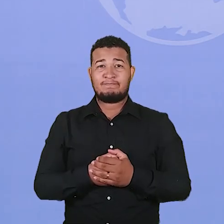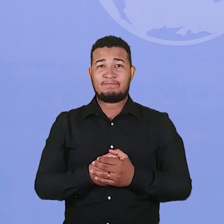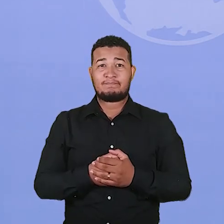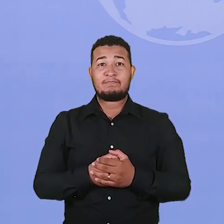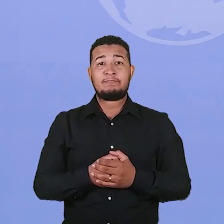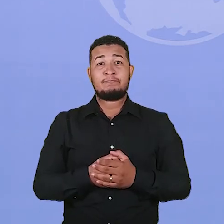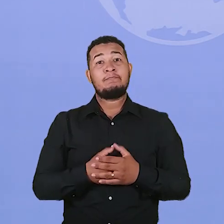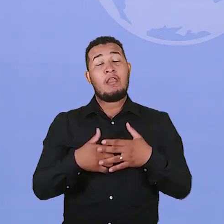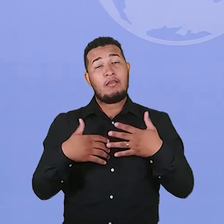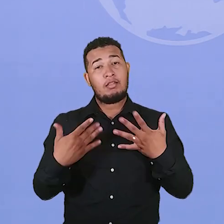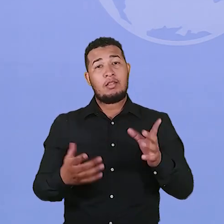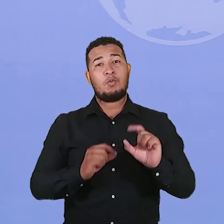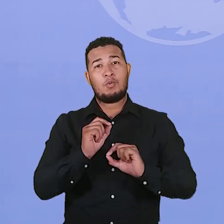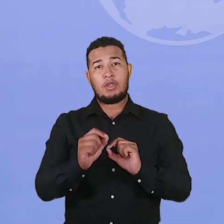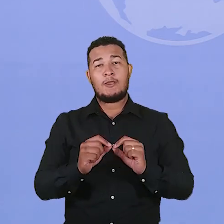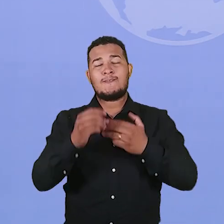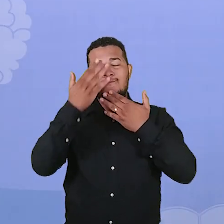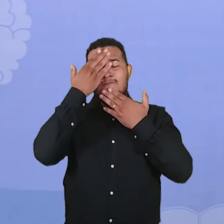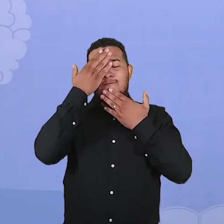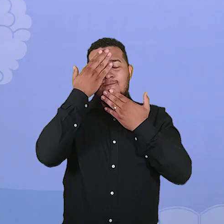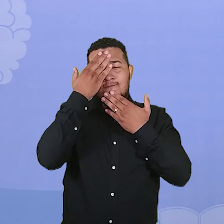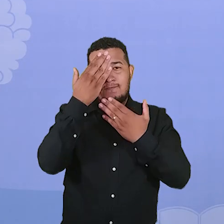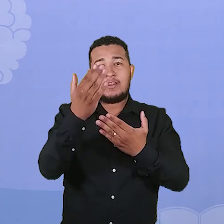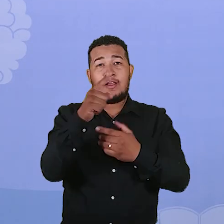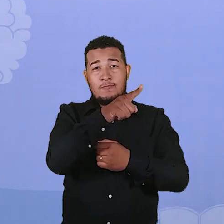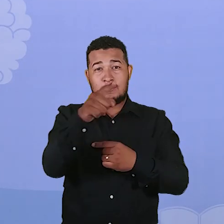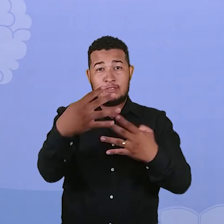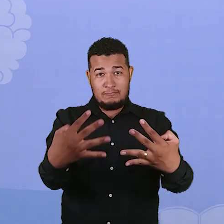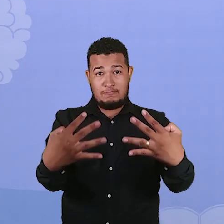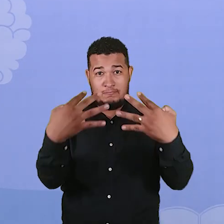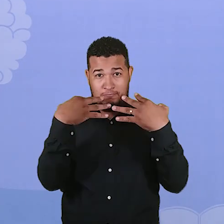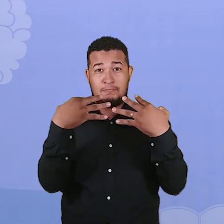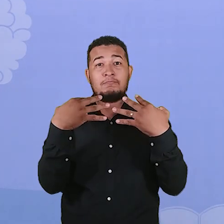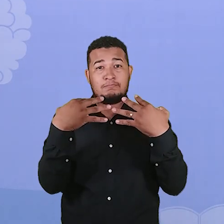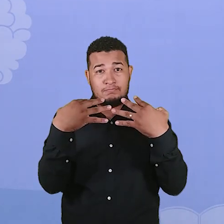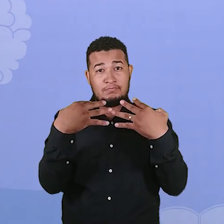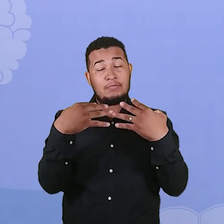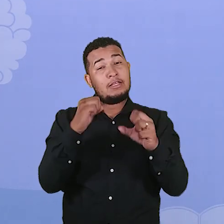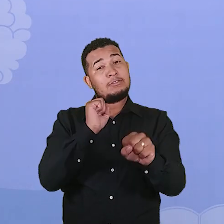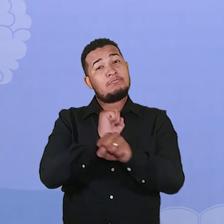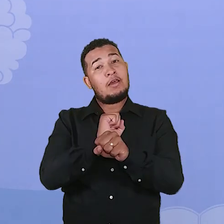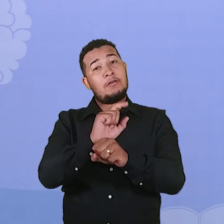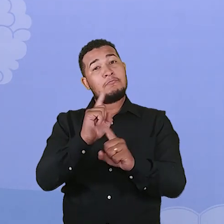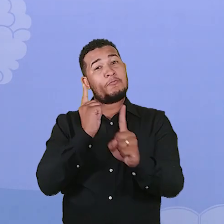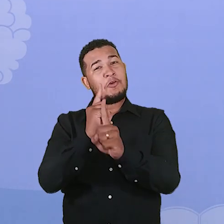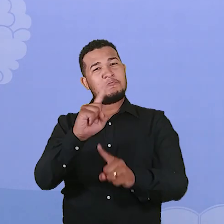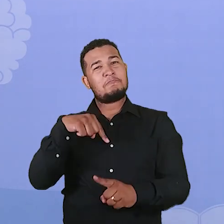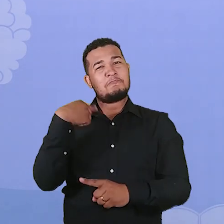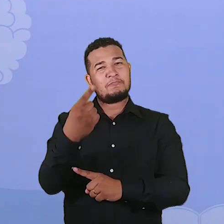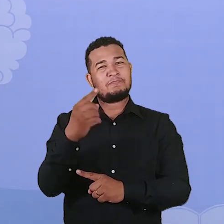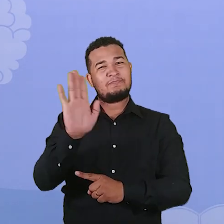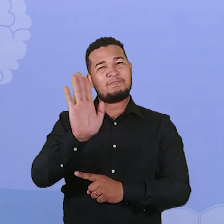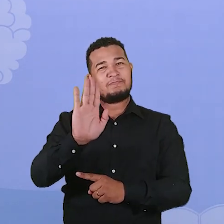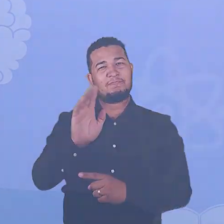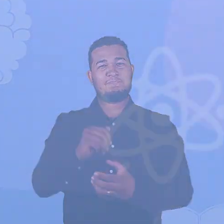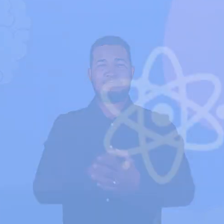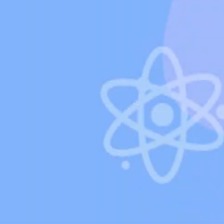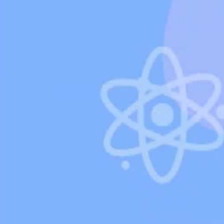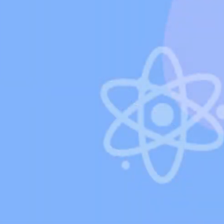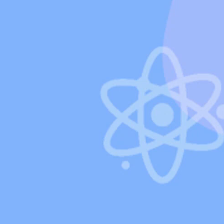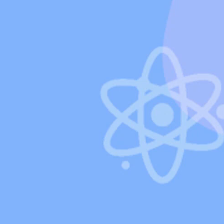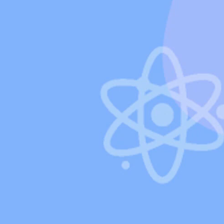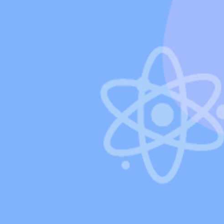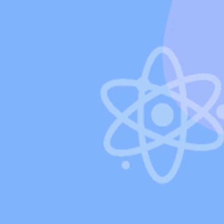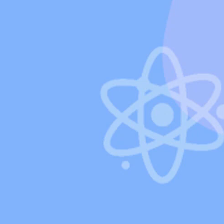perto porque é hoje tá então muito obrigada pela atenção de vocês e até a próxima tchau